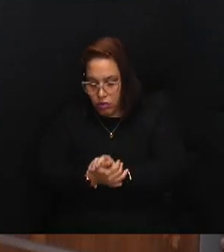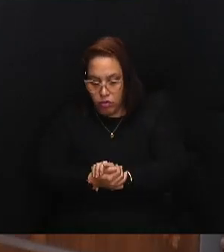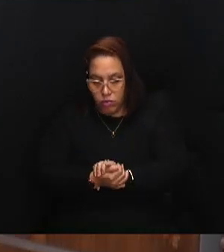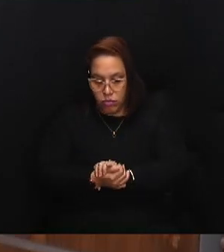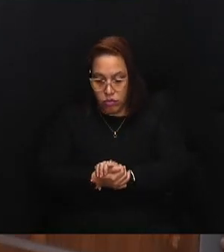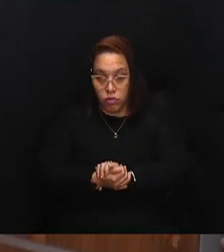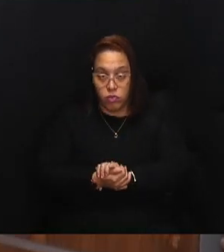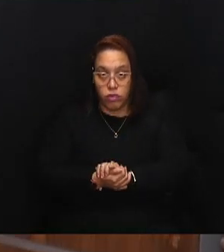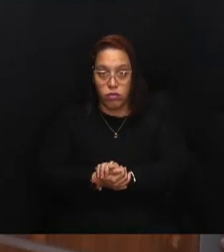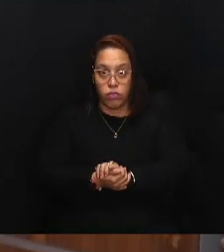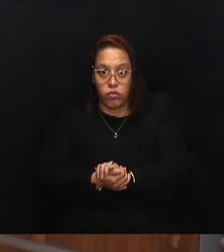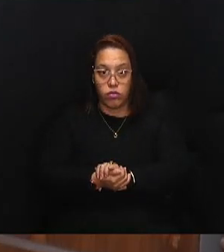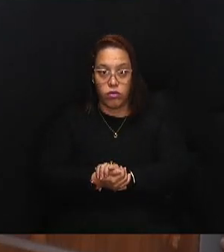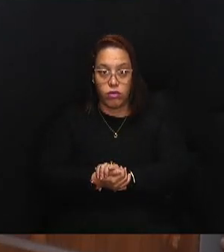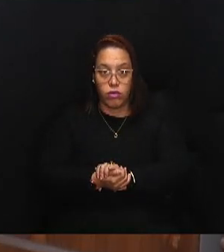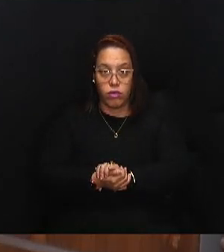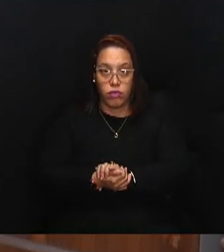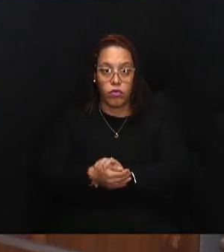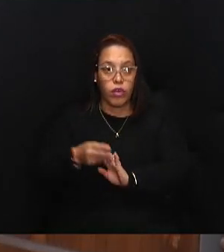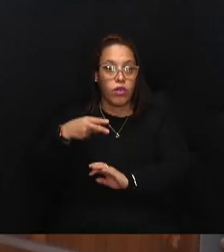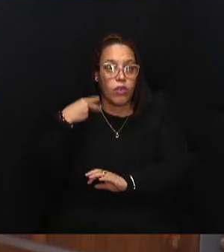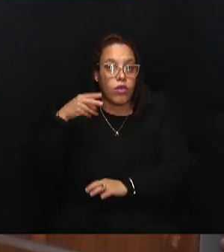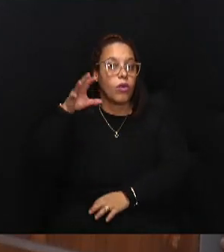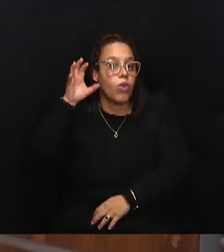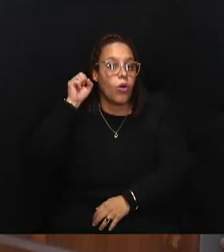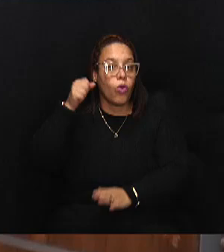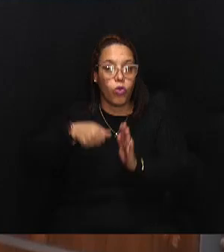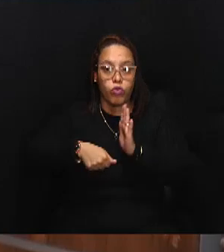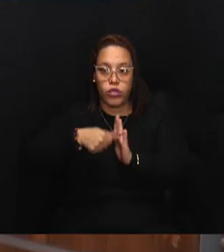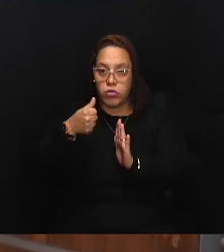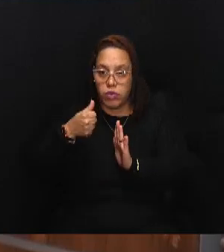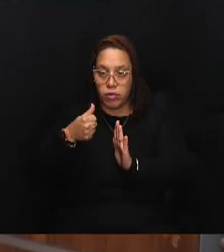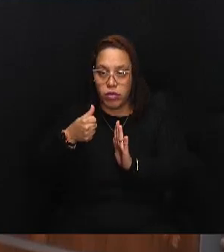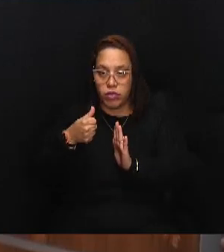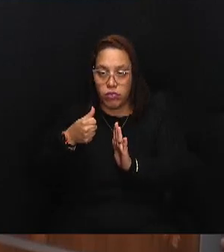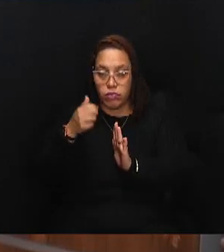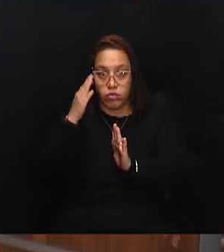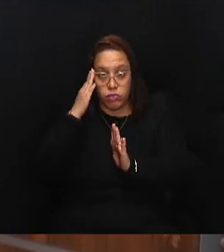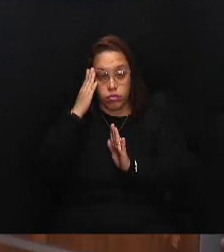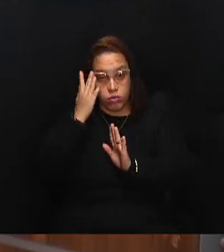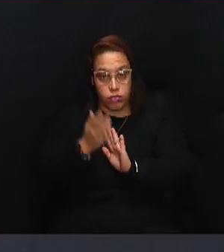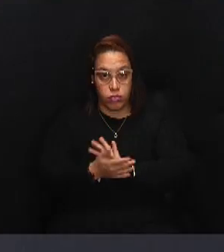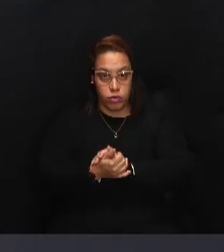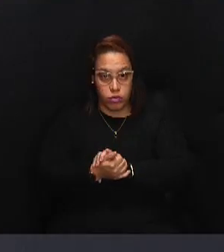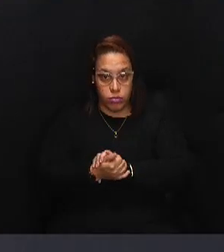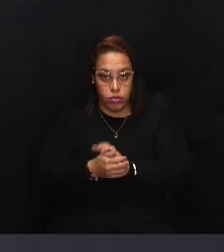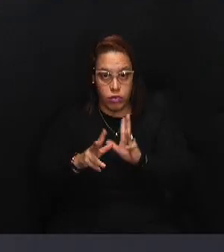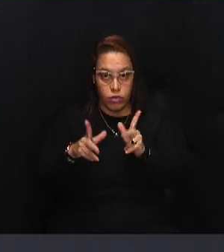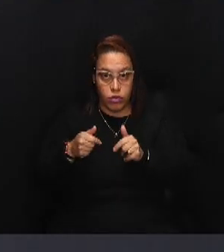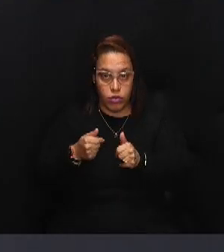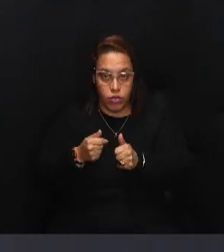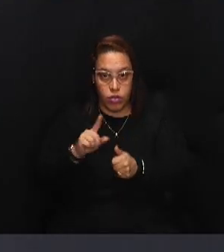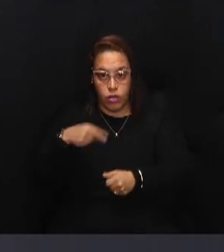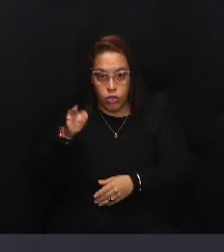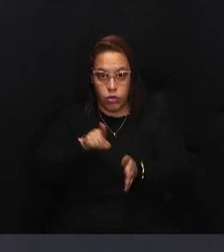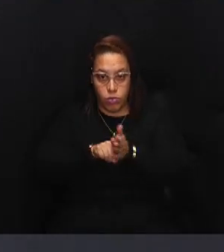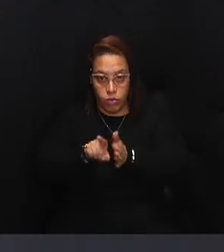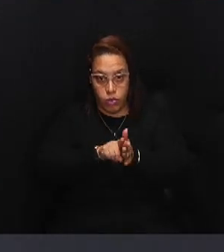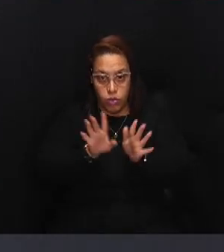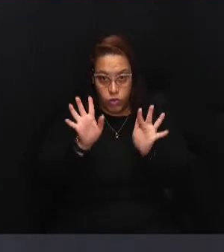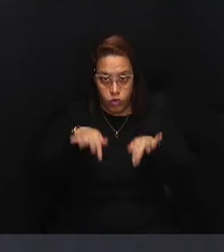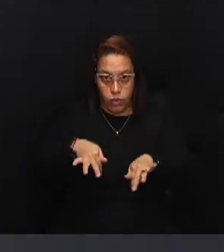eu estou ouvindo, primeiramente, aqui todos vocês, depois eu faço as perguntas no